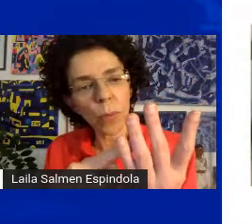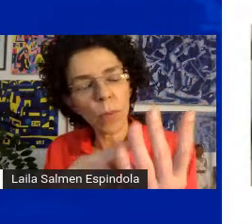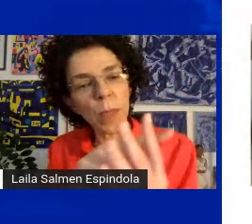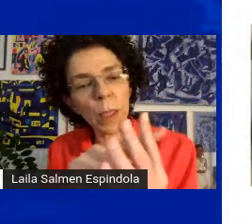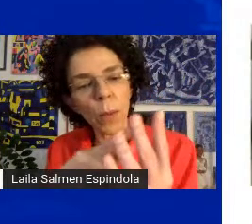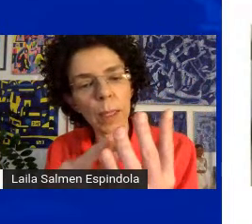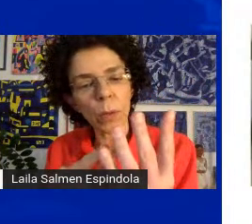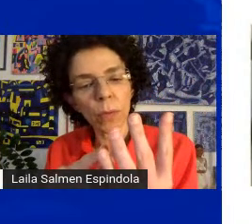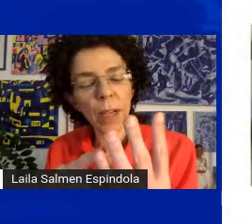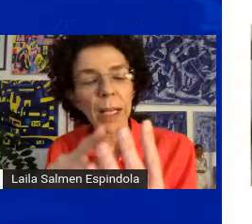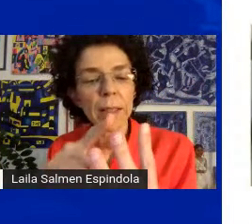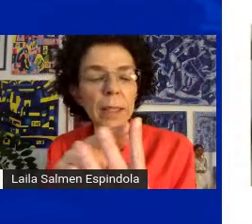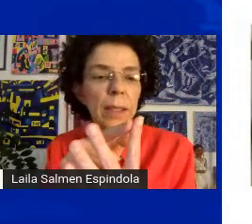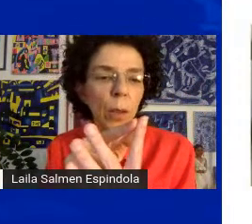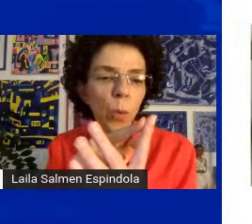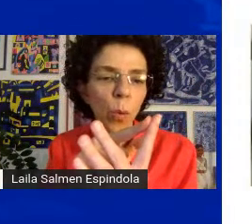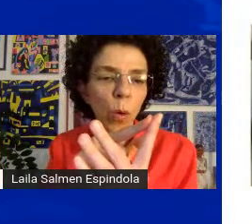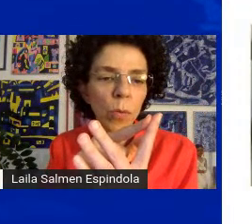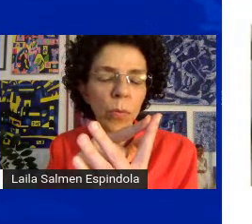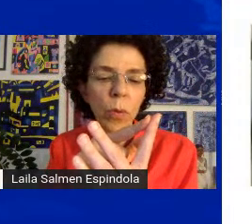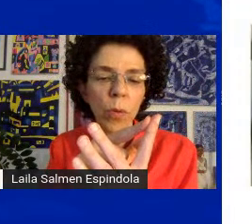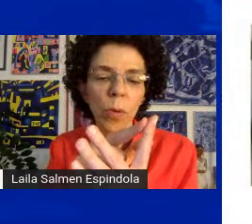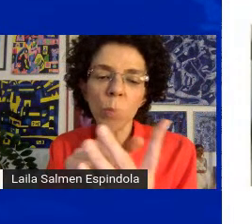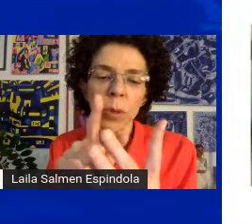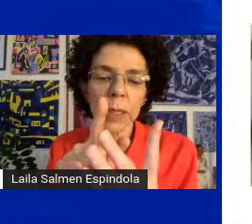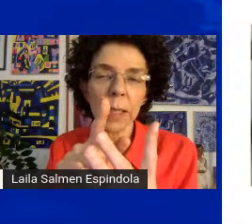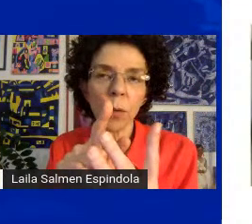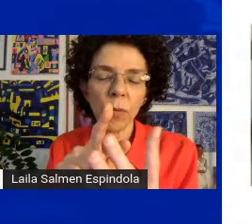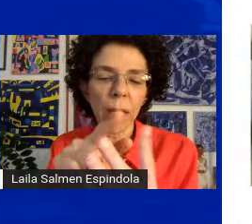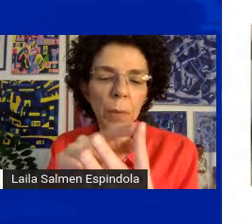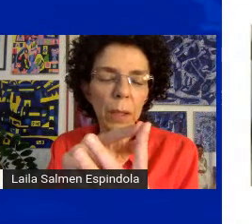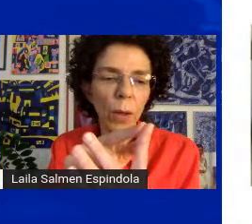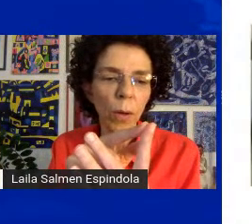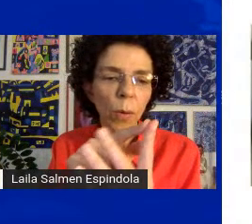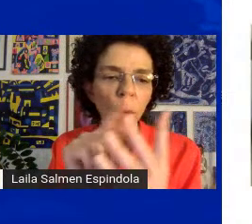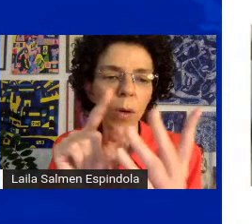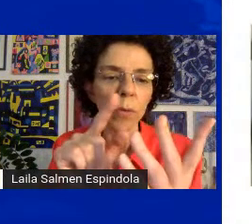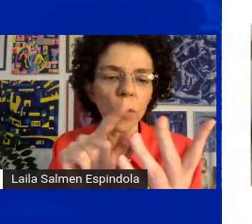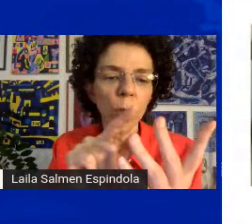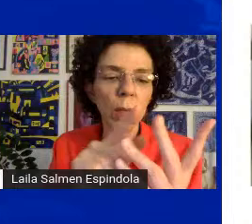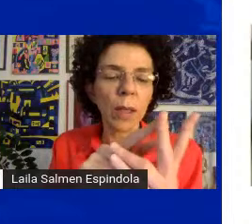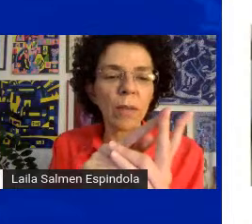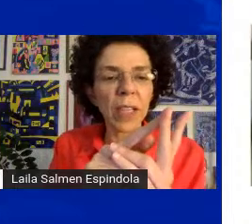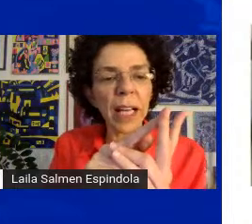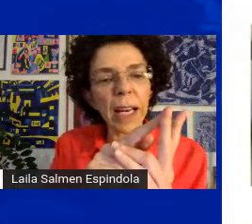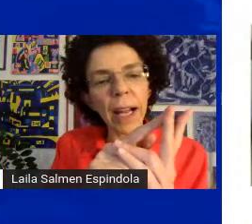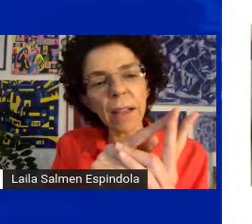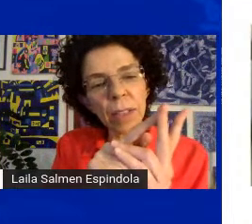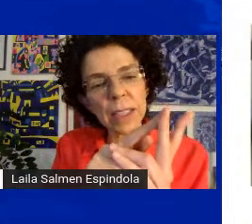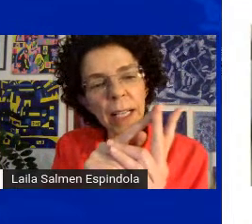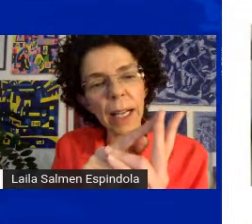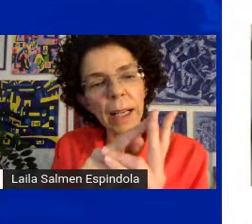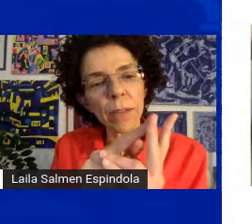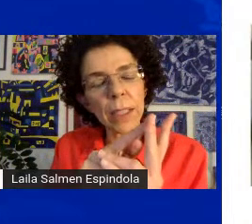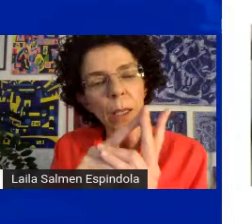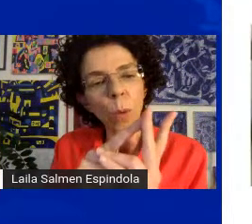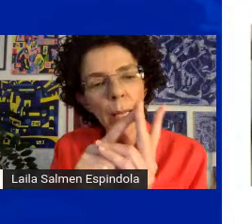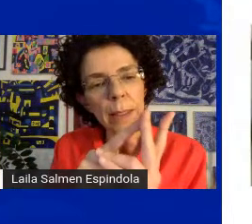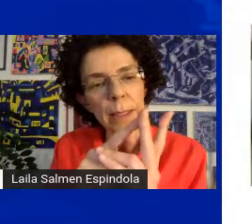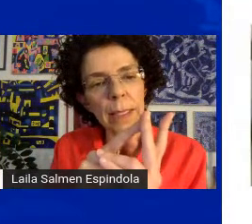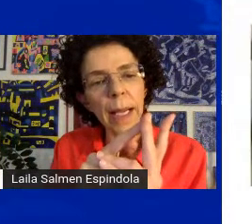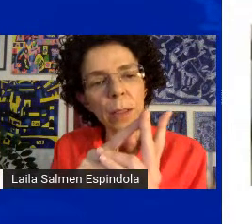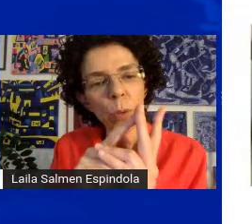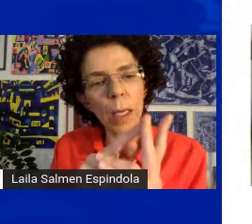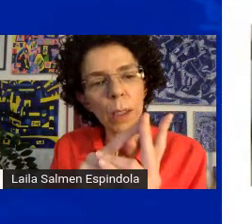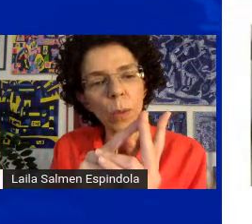4, né, 4 fases, o ovo, o mosquito fêmea coloca o ovo, vira larva, essa larva tem